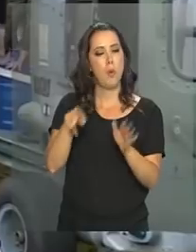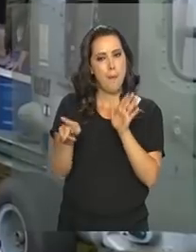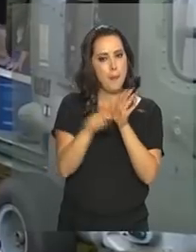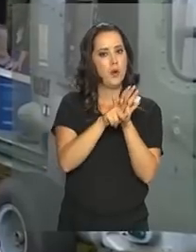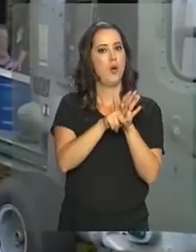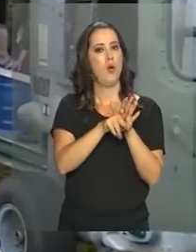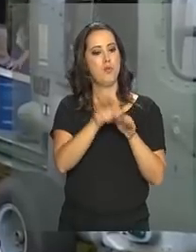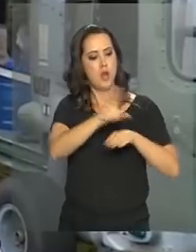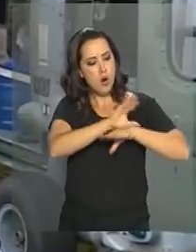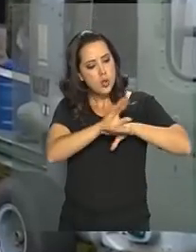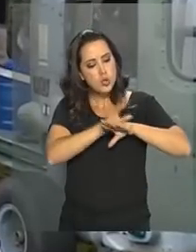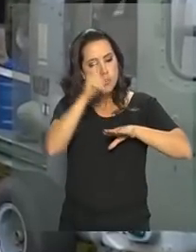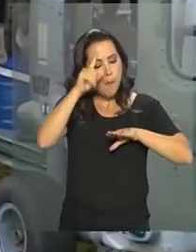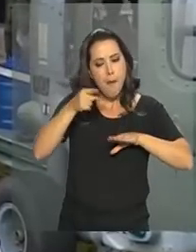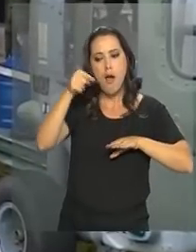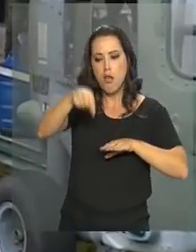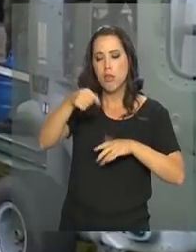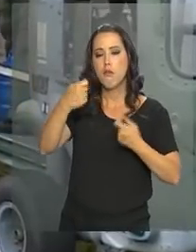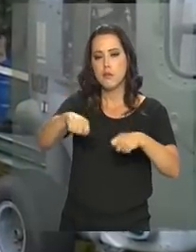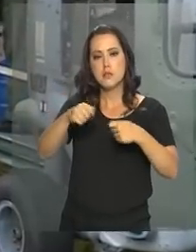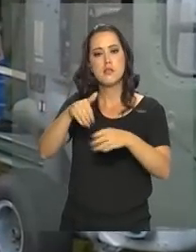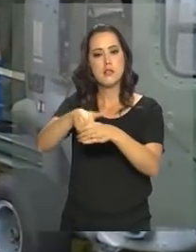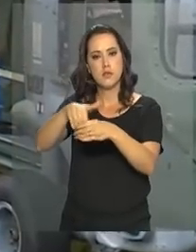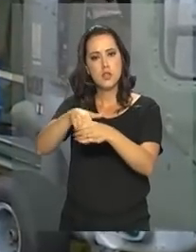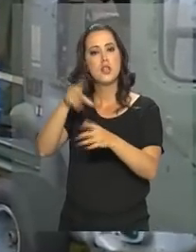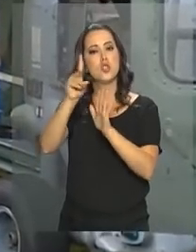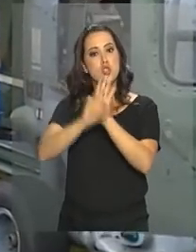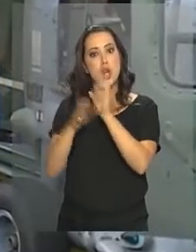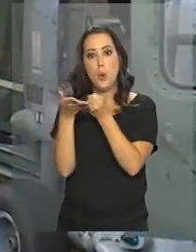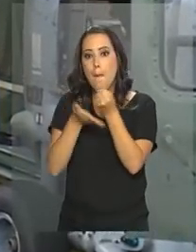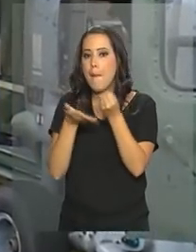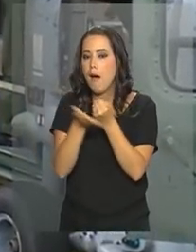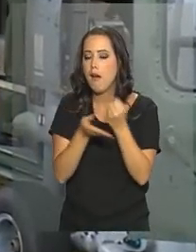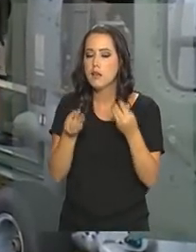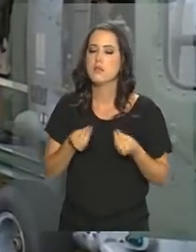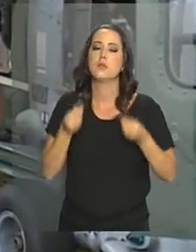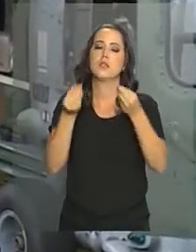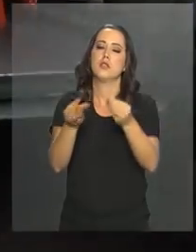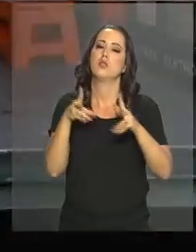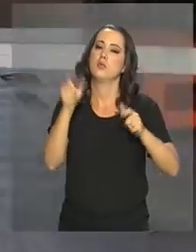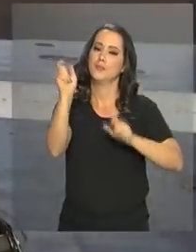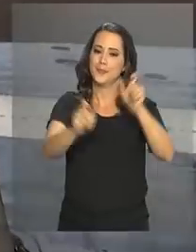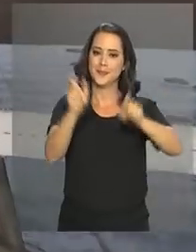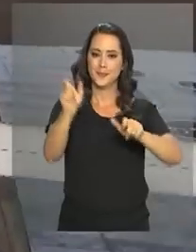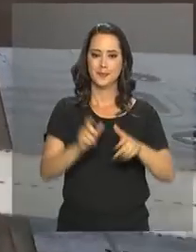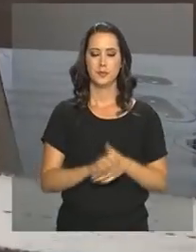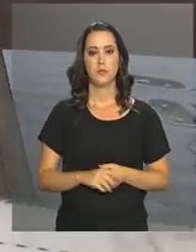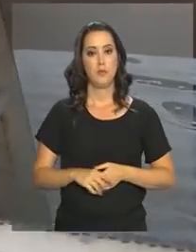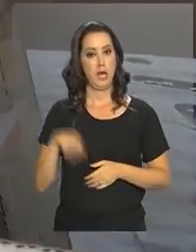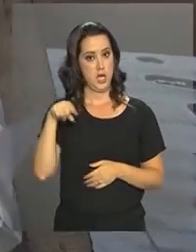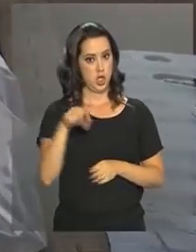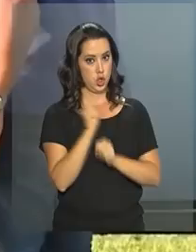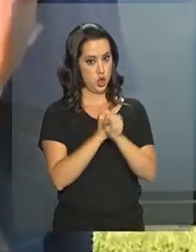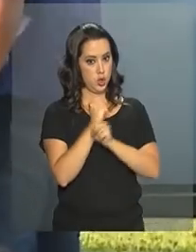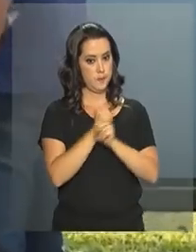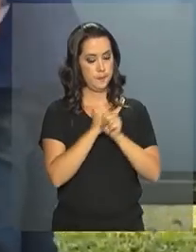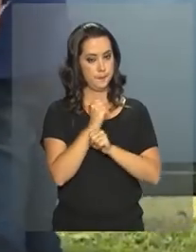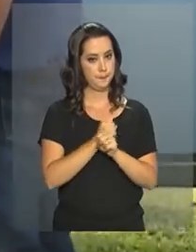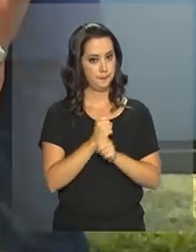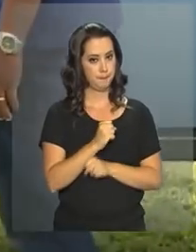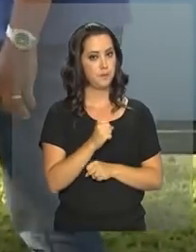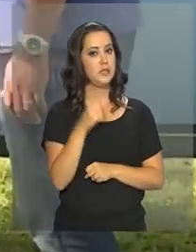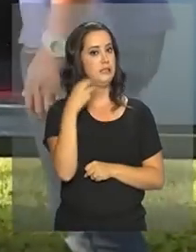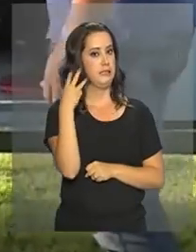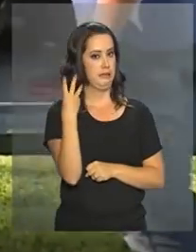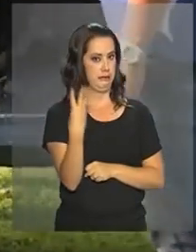previsto na Constituição, é um direito fundamental e nós temos que garantir isso a todos os brasileiros. Nas eleições deste ano, são 3